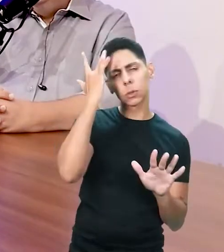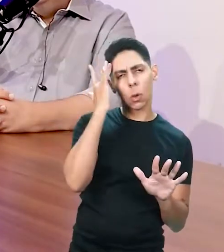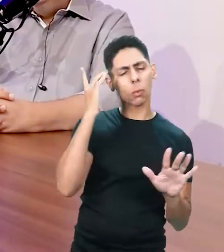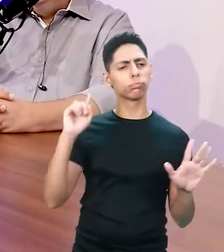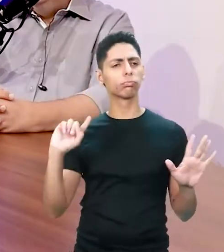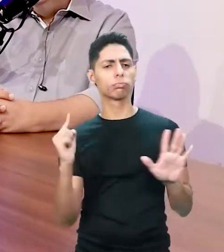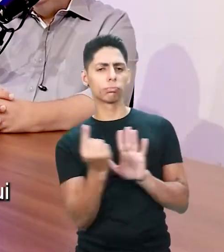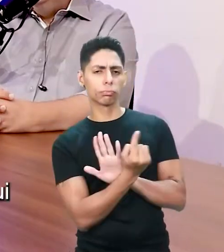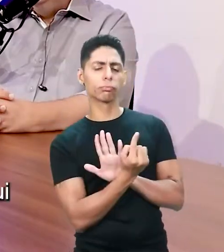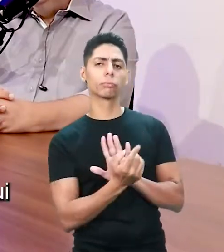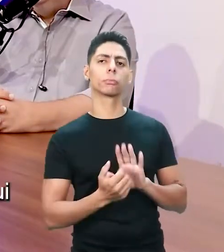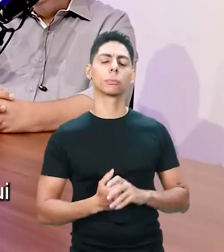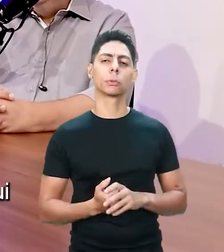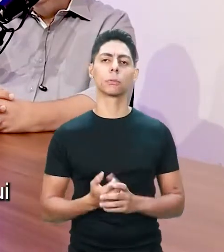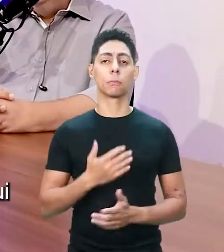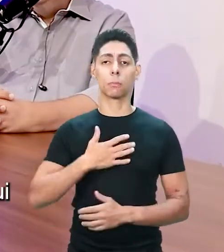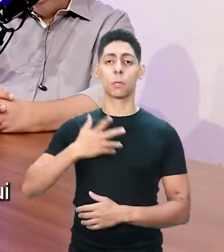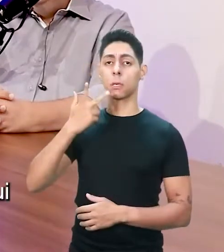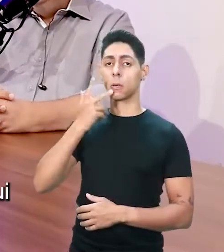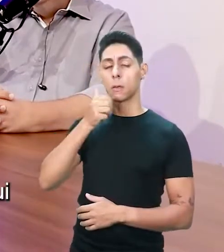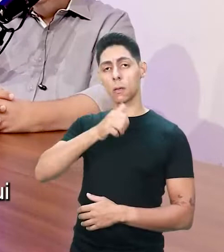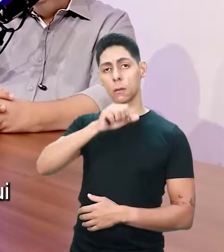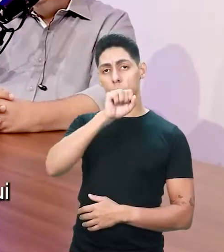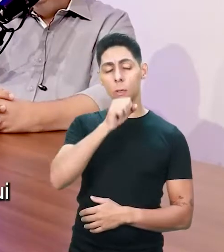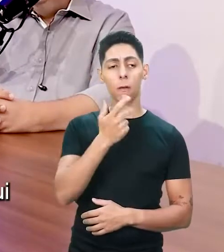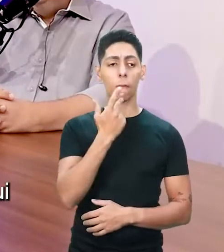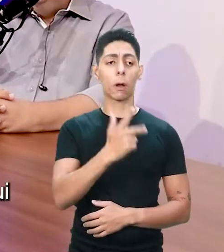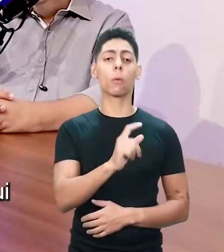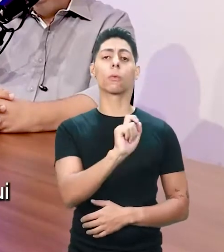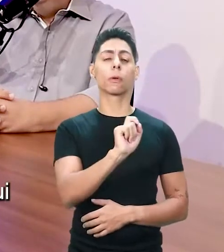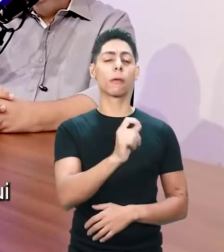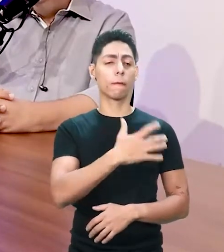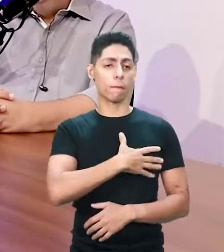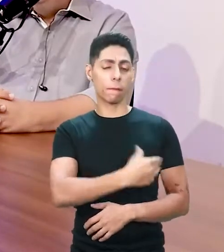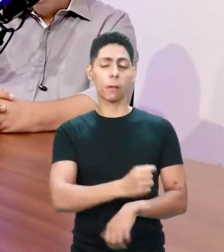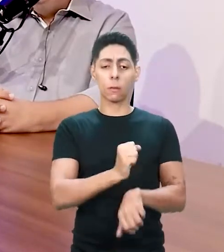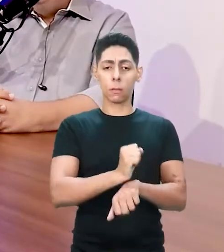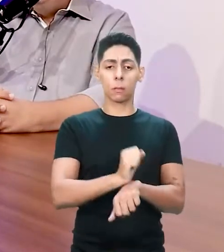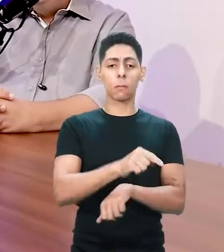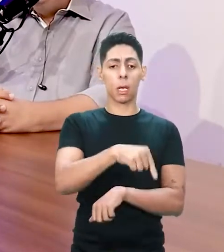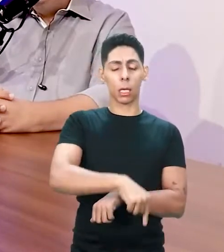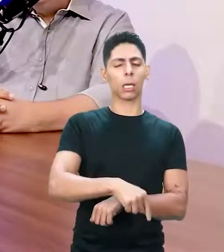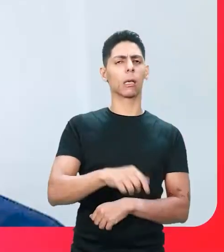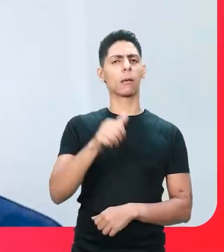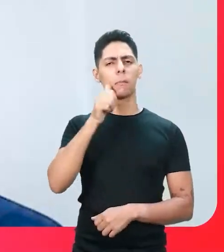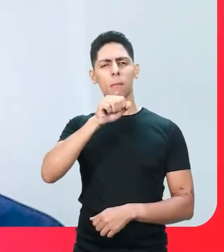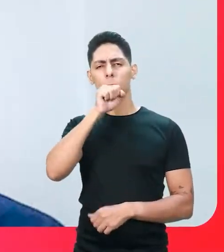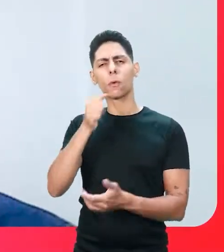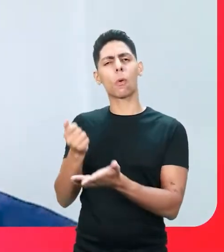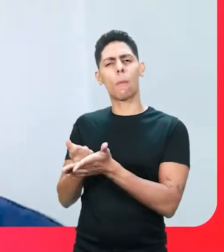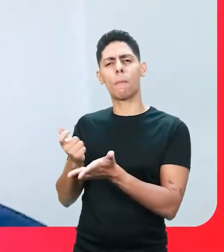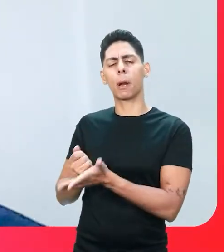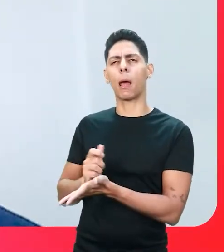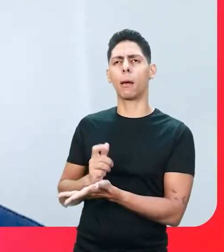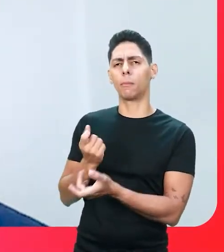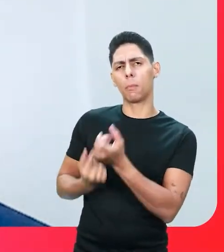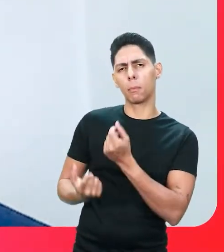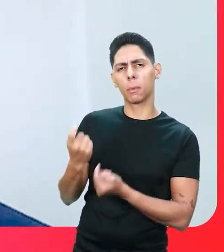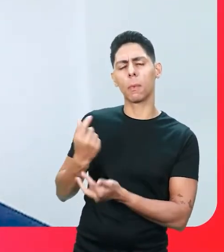tal. Minha mãe falou assim, filho, espera aqui. Minha mãe foi comprar, não sei se uma pipoca, e daqui a